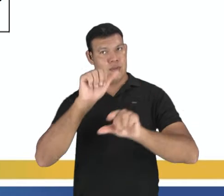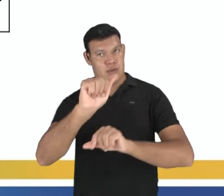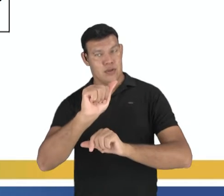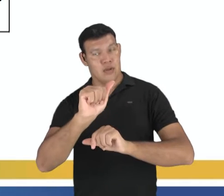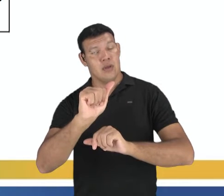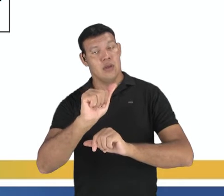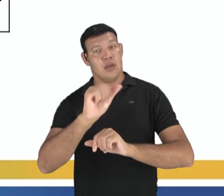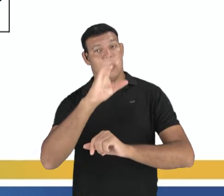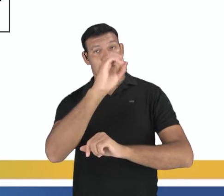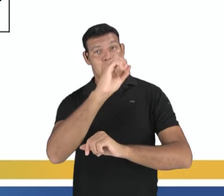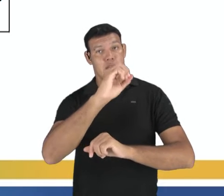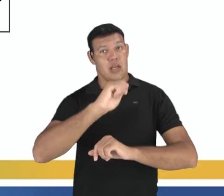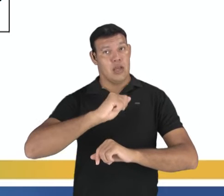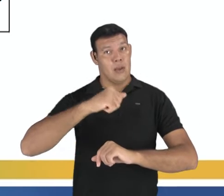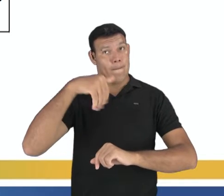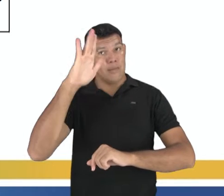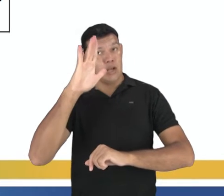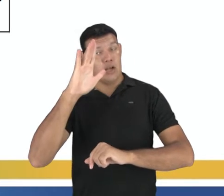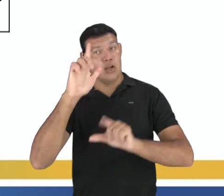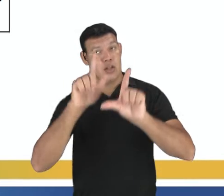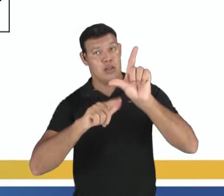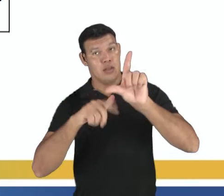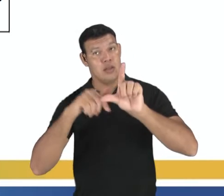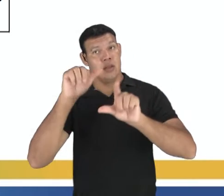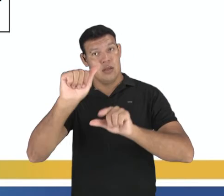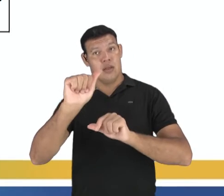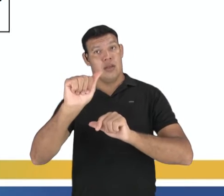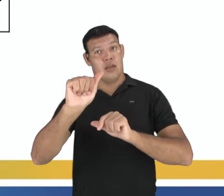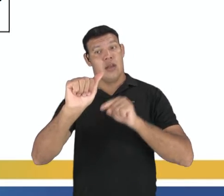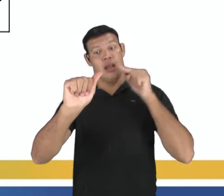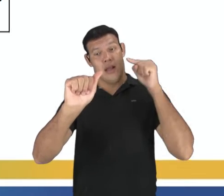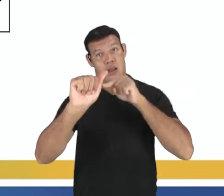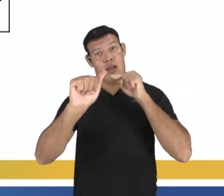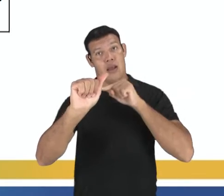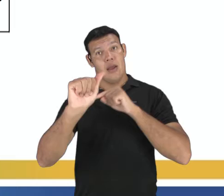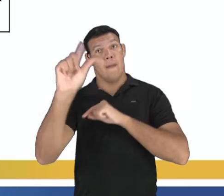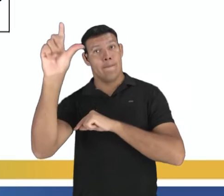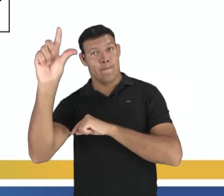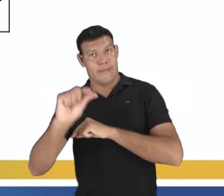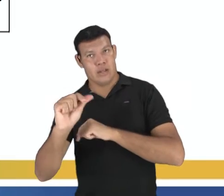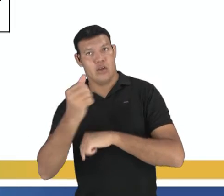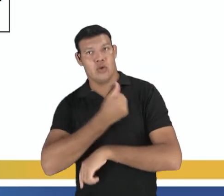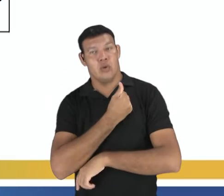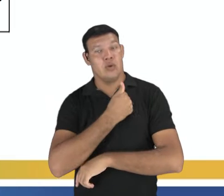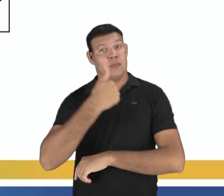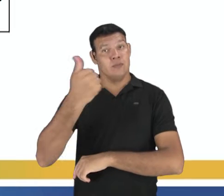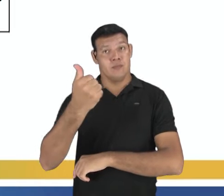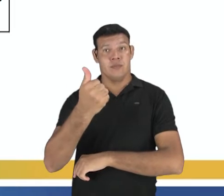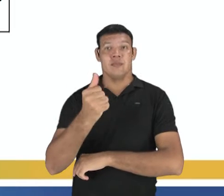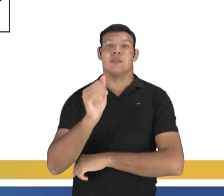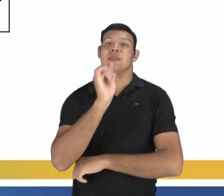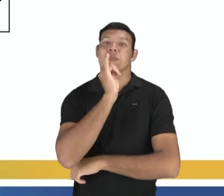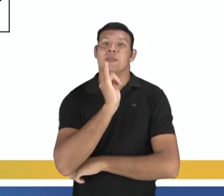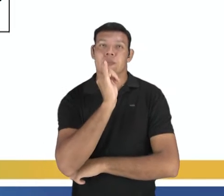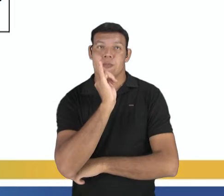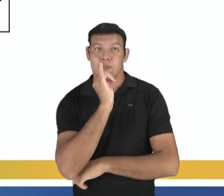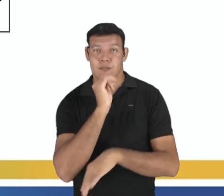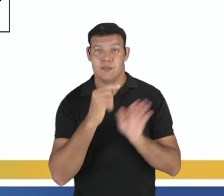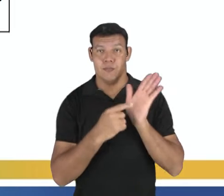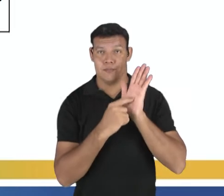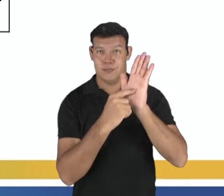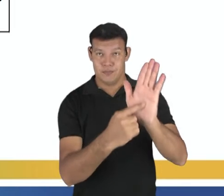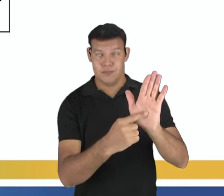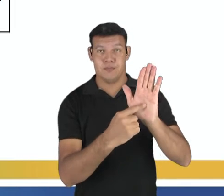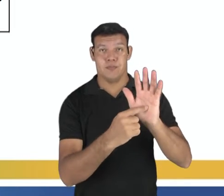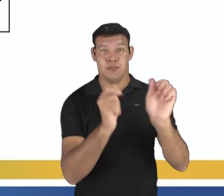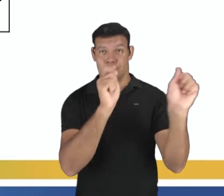0 maior que o A, e esse A menor que 1. E aí nós vamos ter um exemplo aí, que vocês estão vendo na telinha,